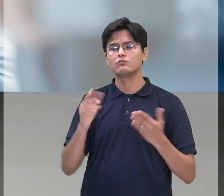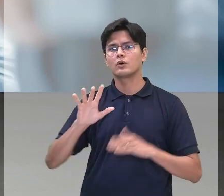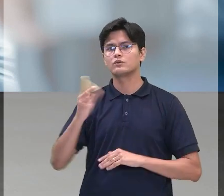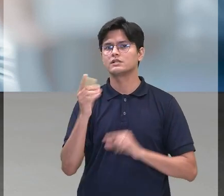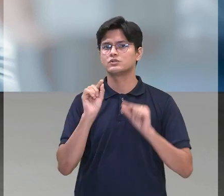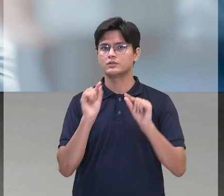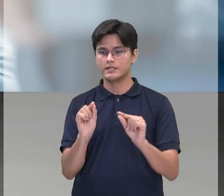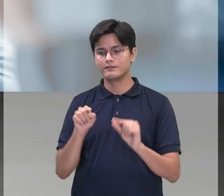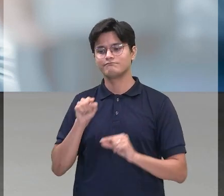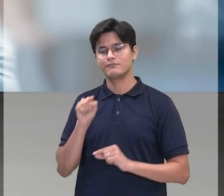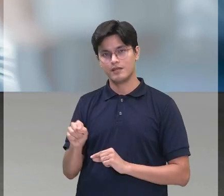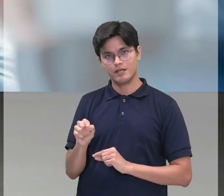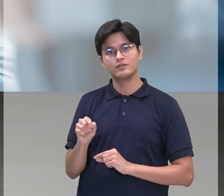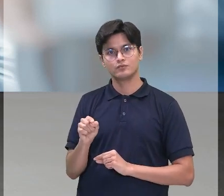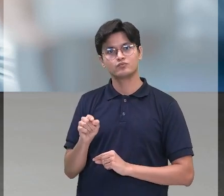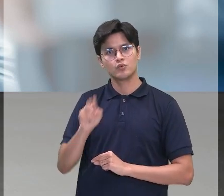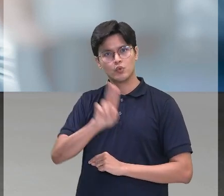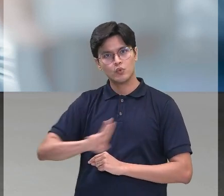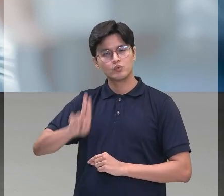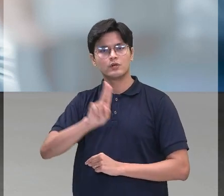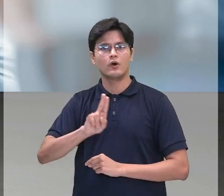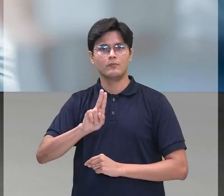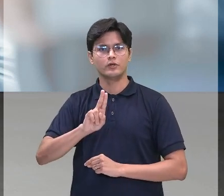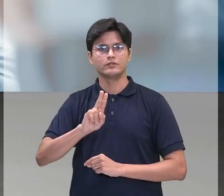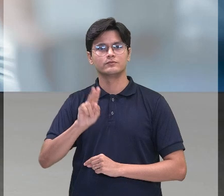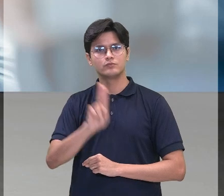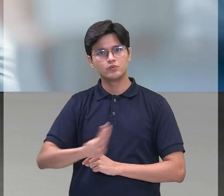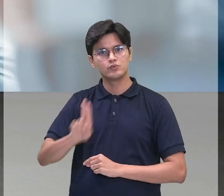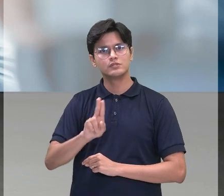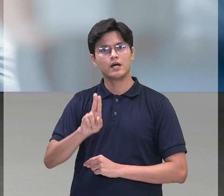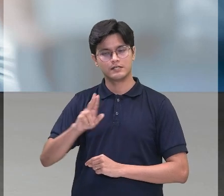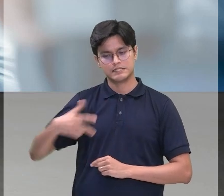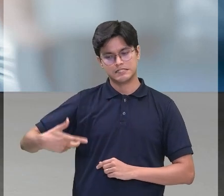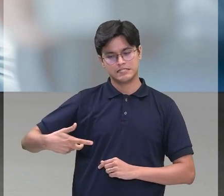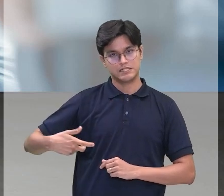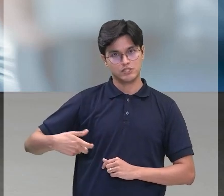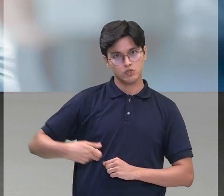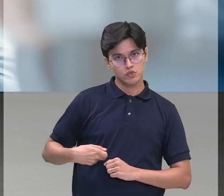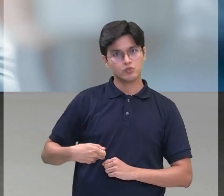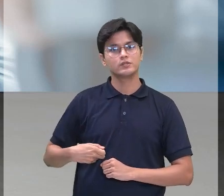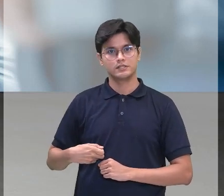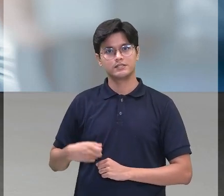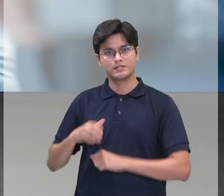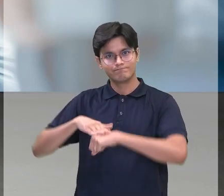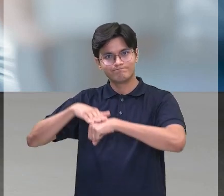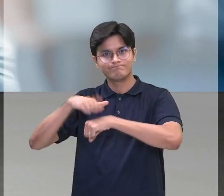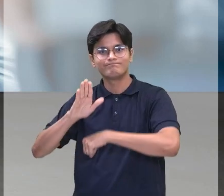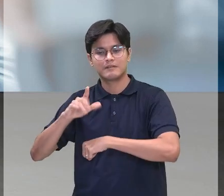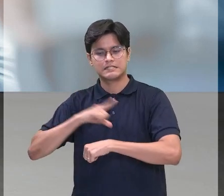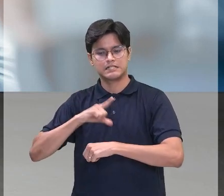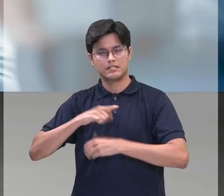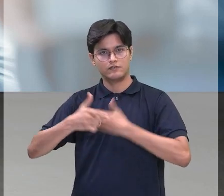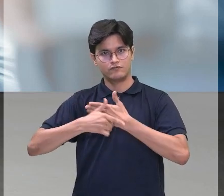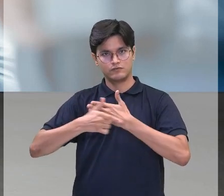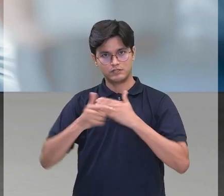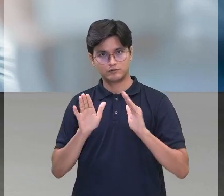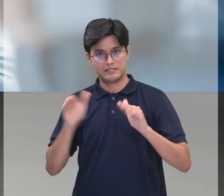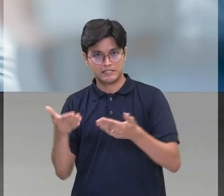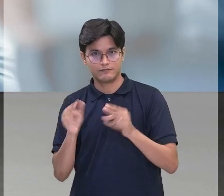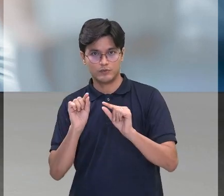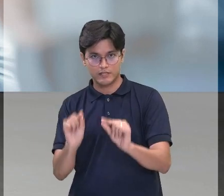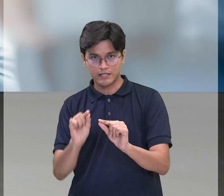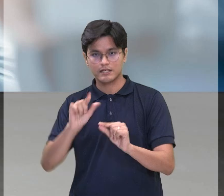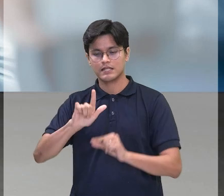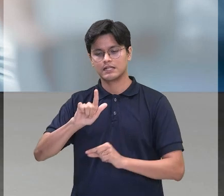o hormônio, né? O hormônio chamado insulina. Porque a insulina ela tem uma importante função. Pegar essa glicose e